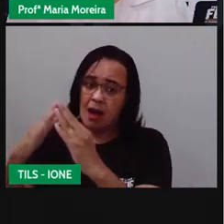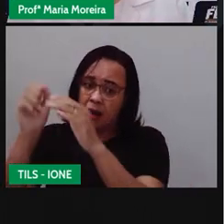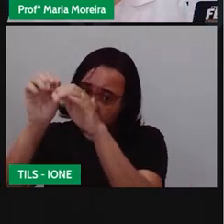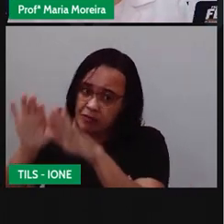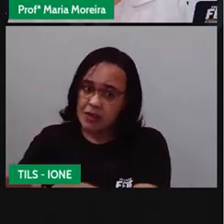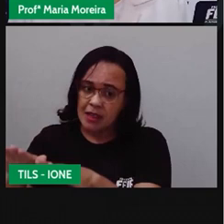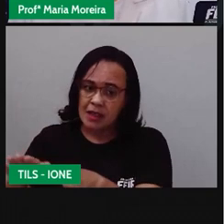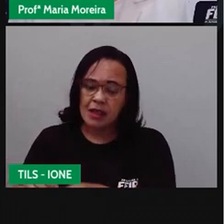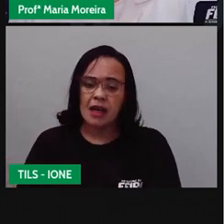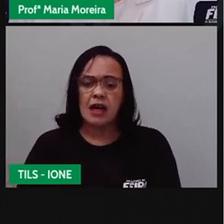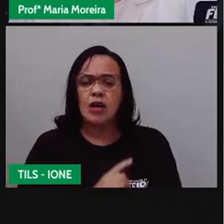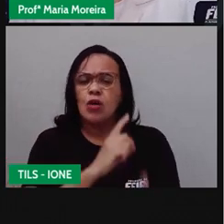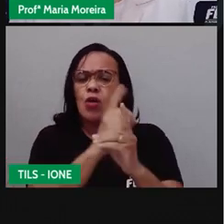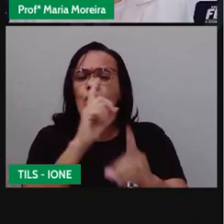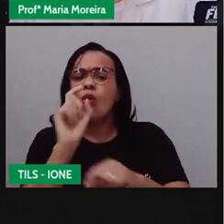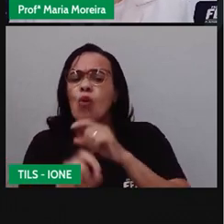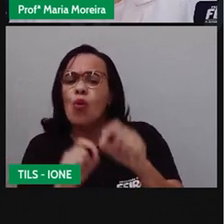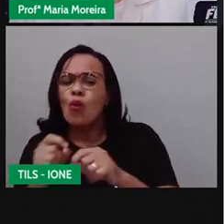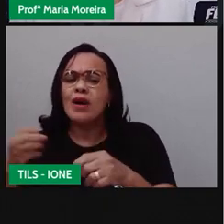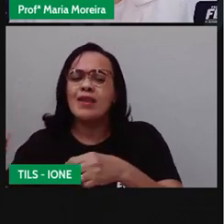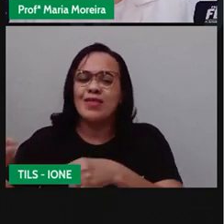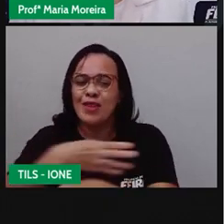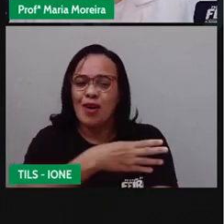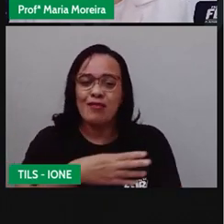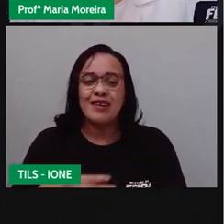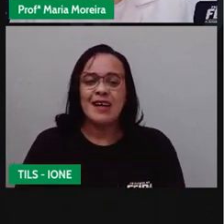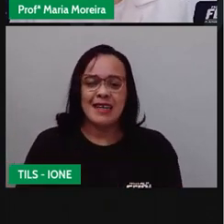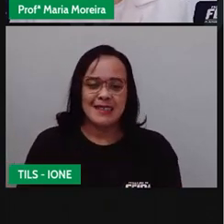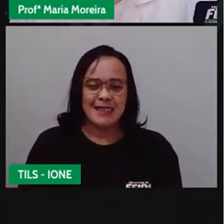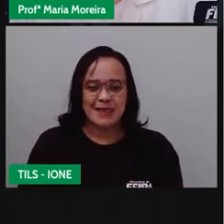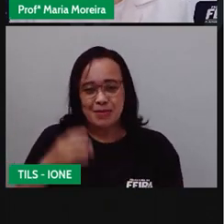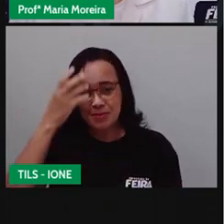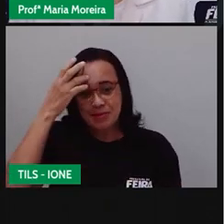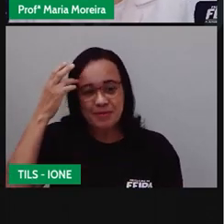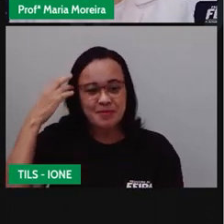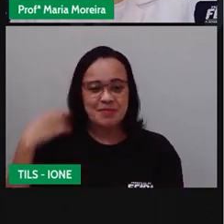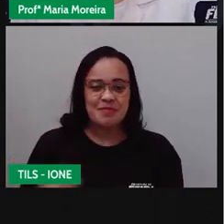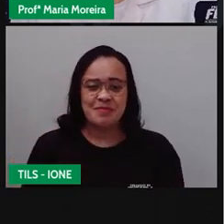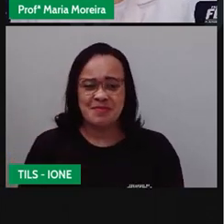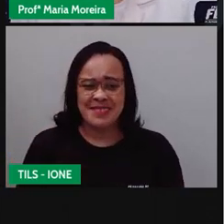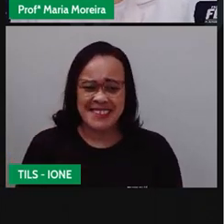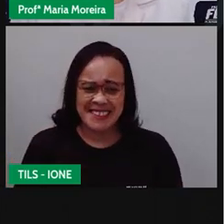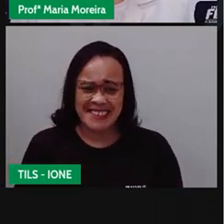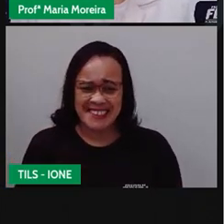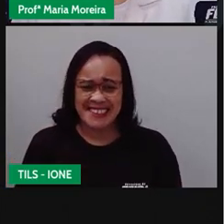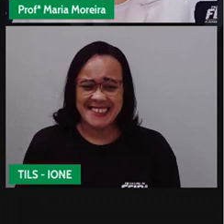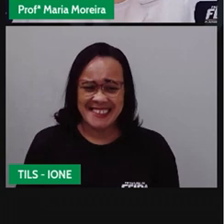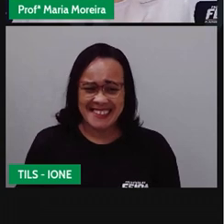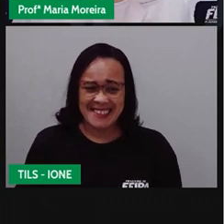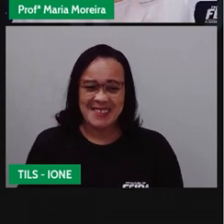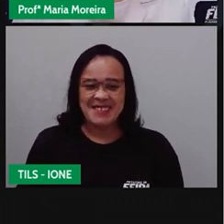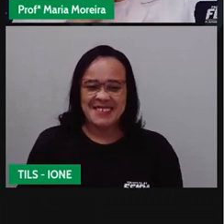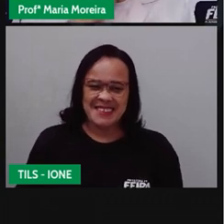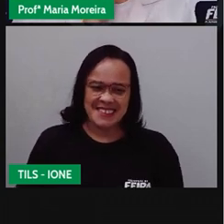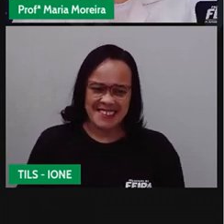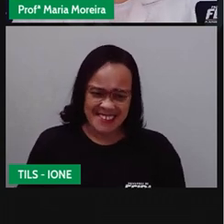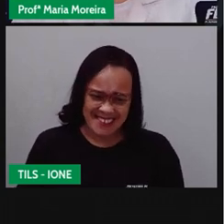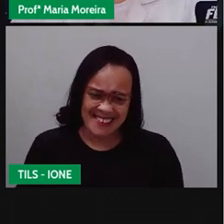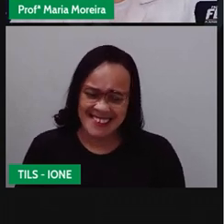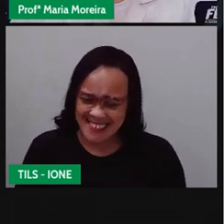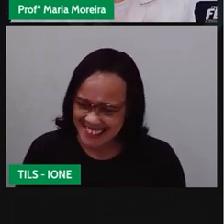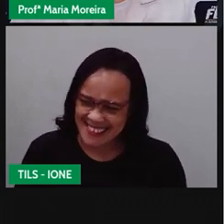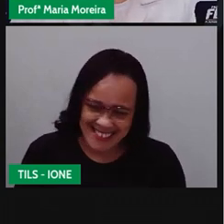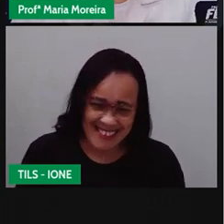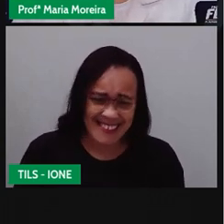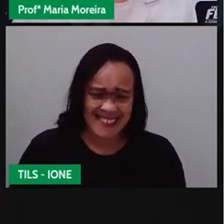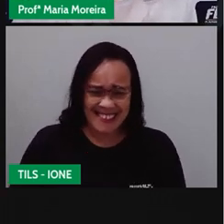descobriram algo de novo? Descobriu alguma coisa nova ou ainda nesse período? Ainda não, Ione está procurando saber o que ela vai descobrir. Mas eu tenho certeza, Ione, que